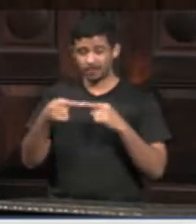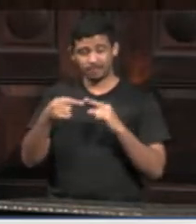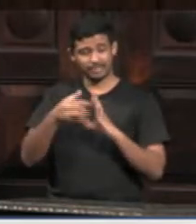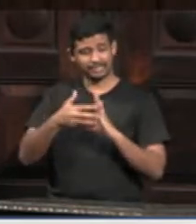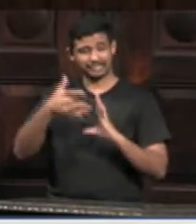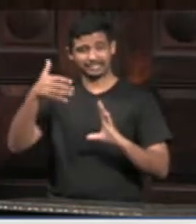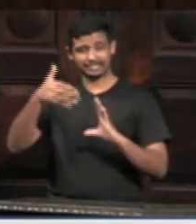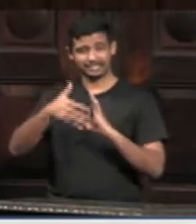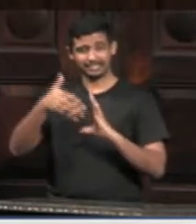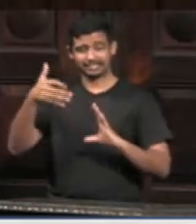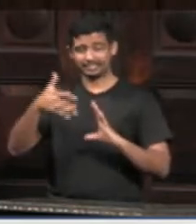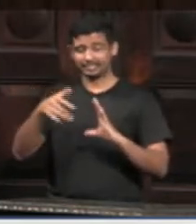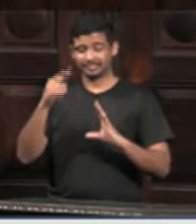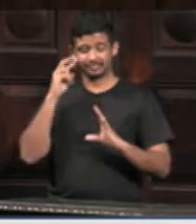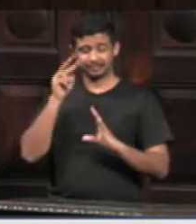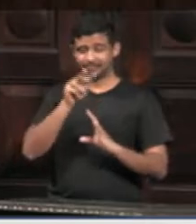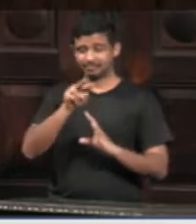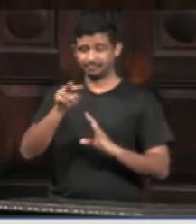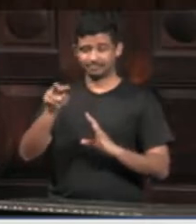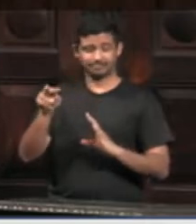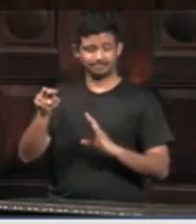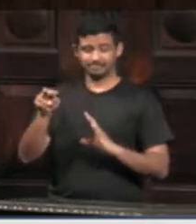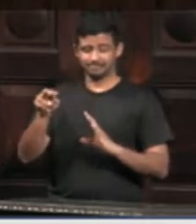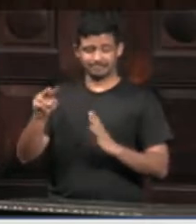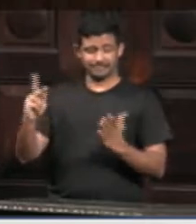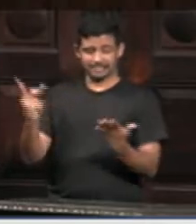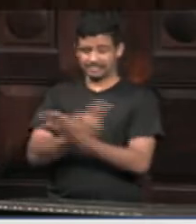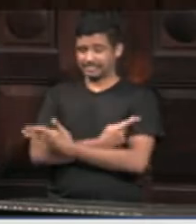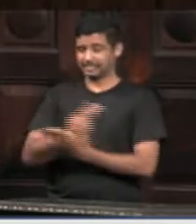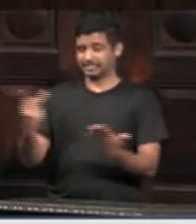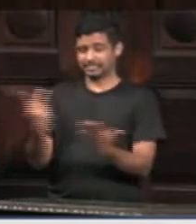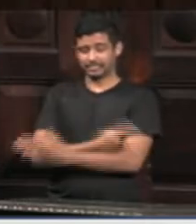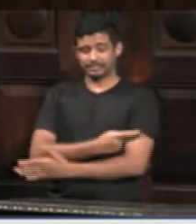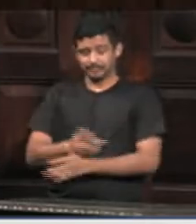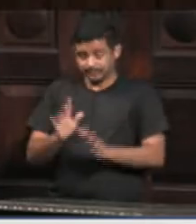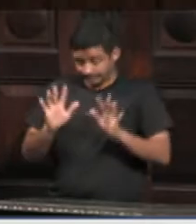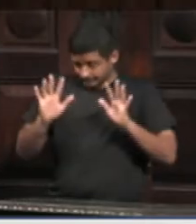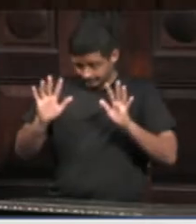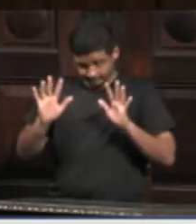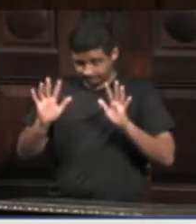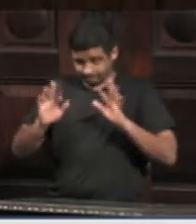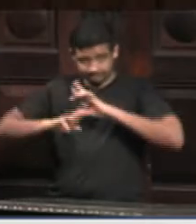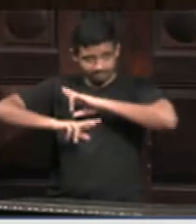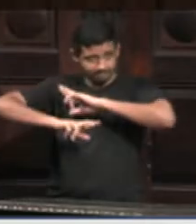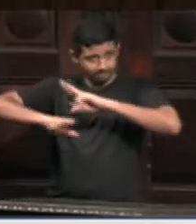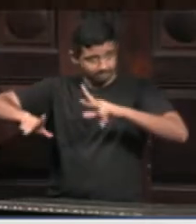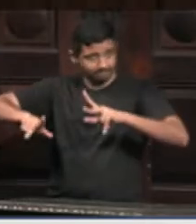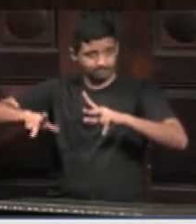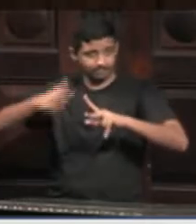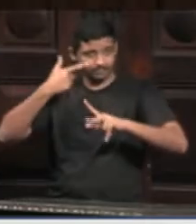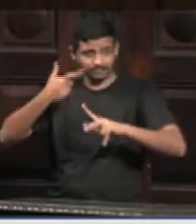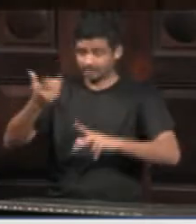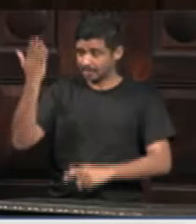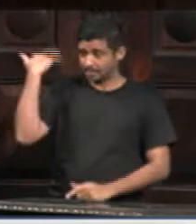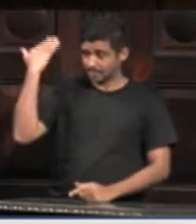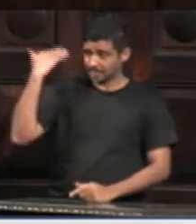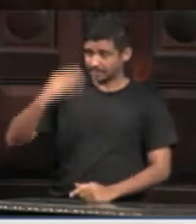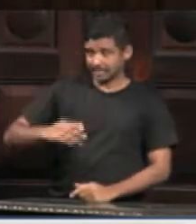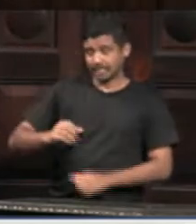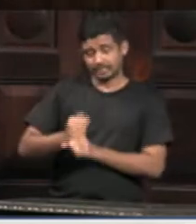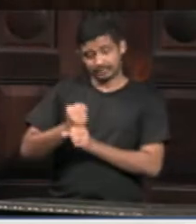características totalmente e radicalmente distintas em relação aos outros